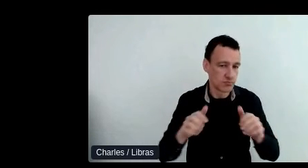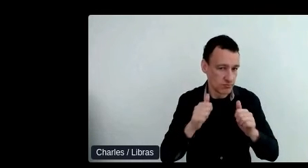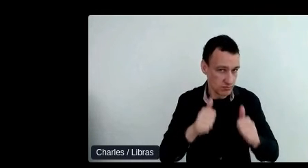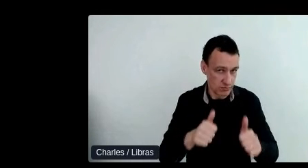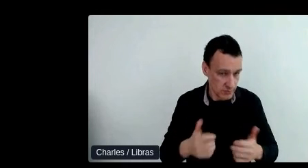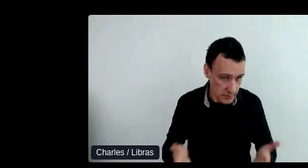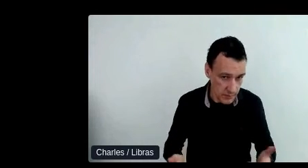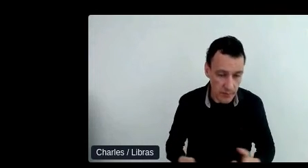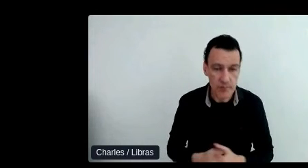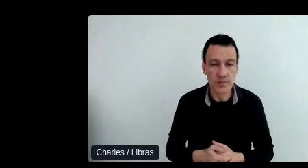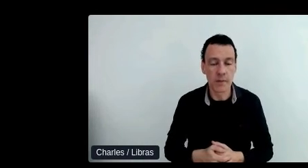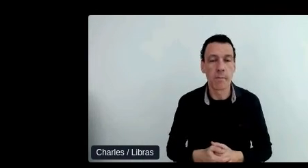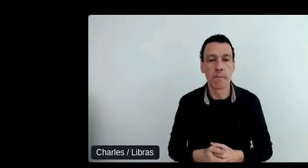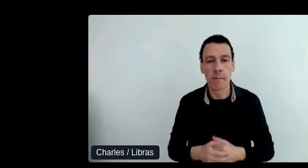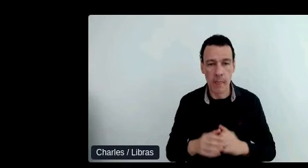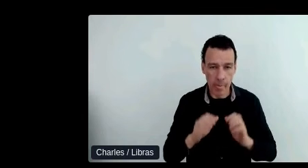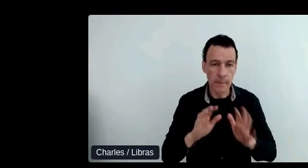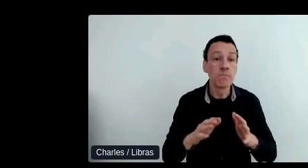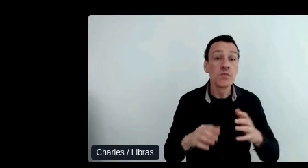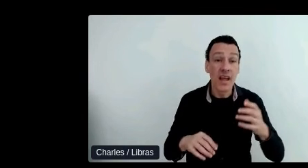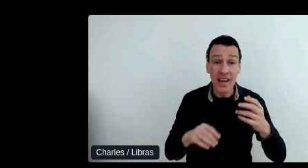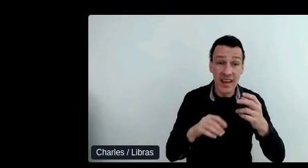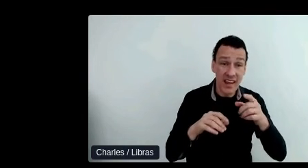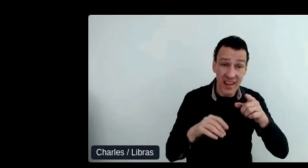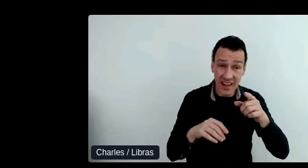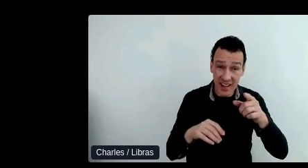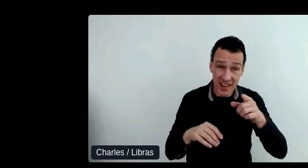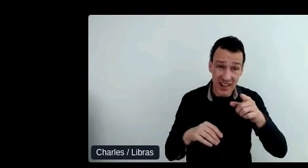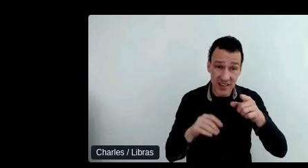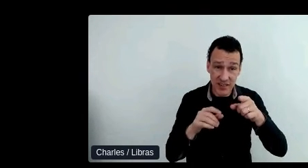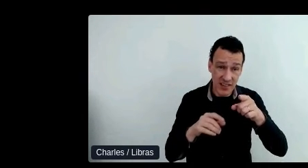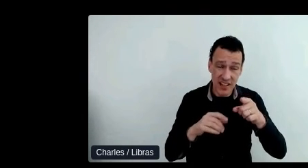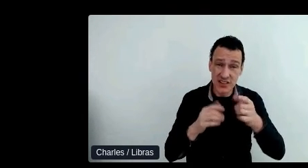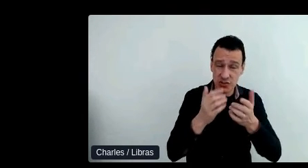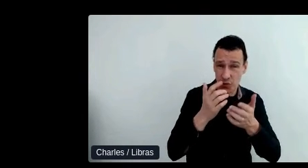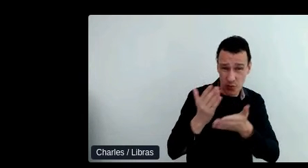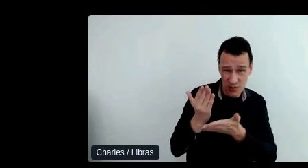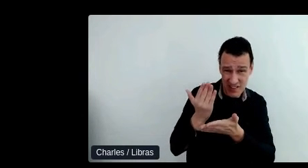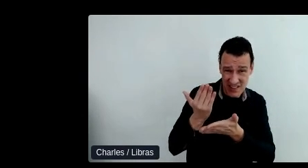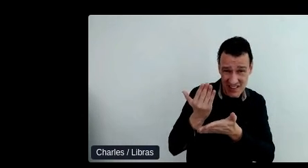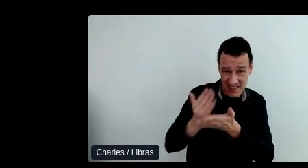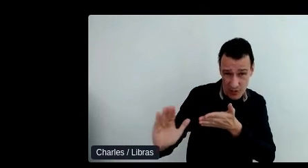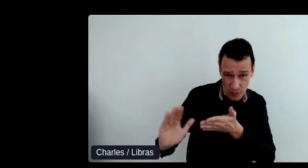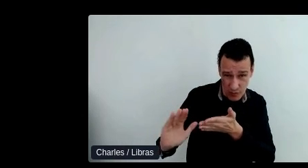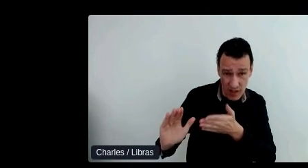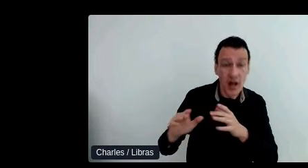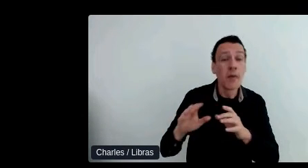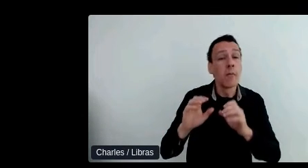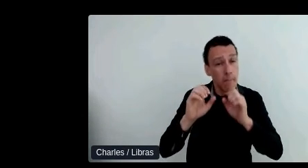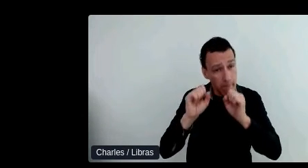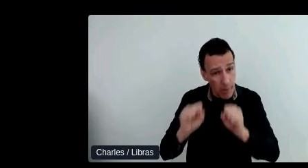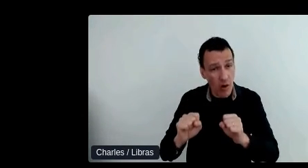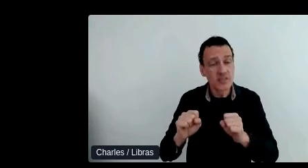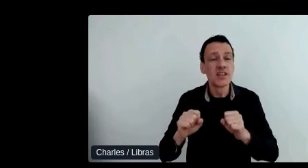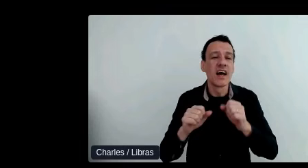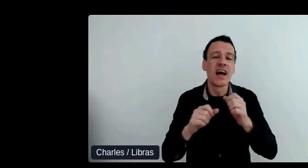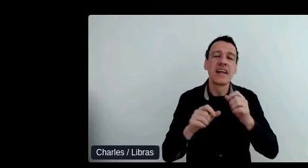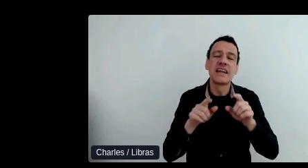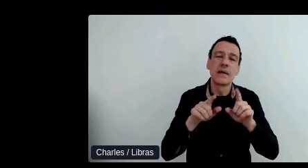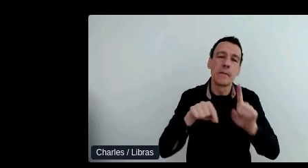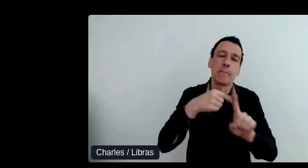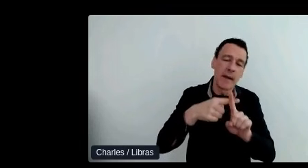podem influenciar, sim, no viés de preconceito, que são os dados que refletem preconceitos e estereótipos de posições. Aí a